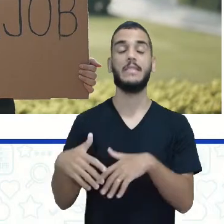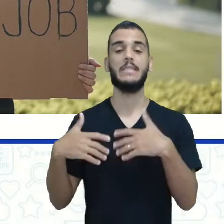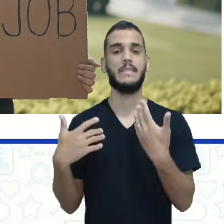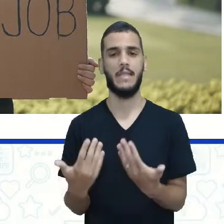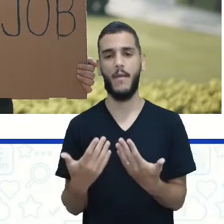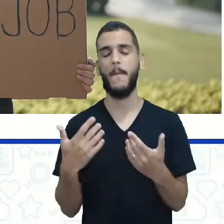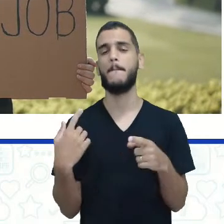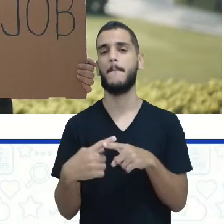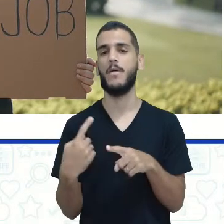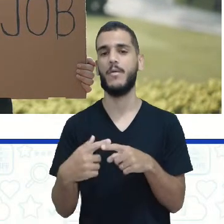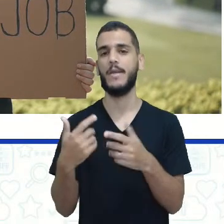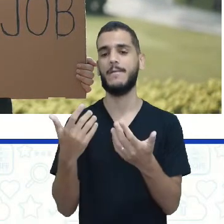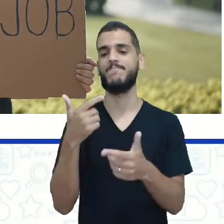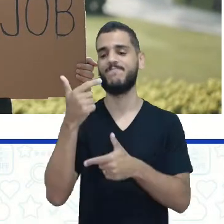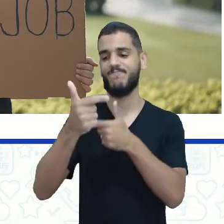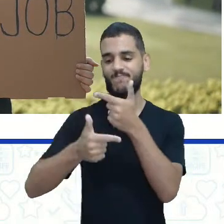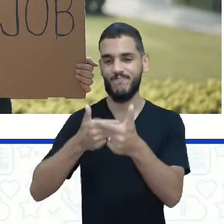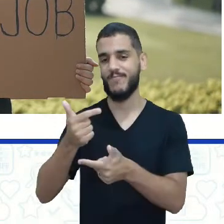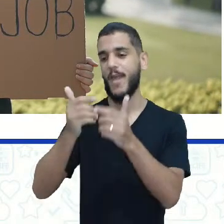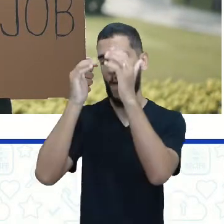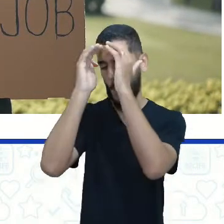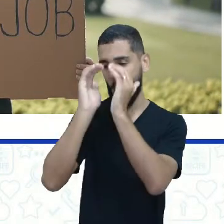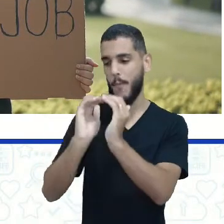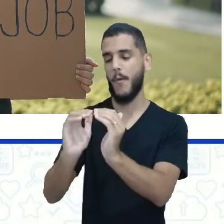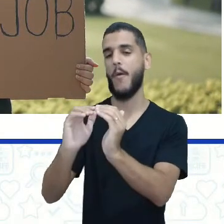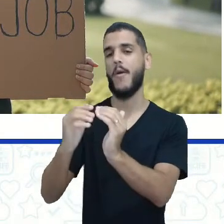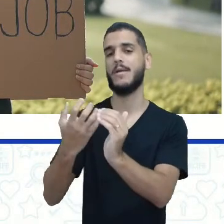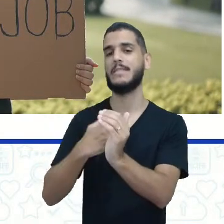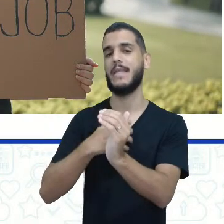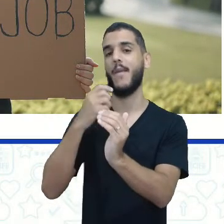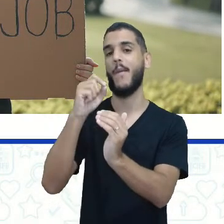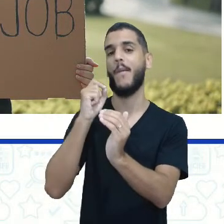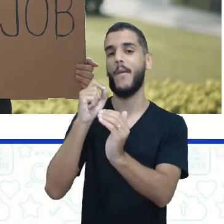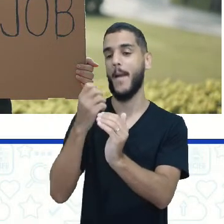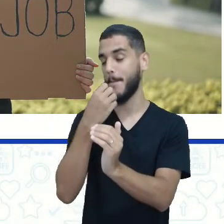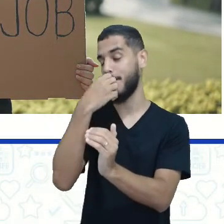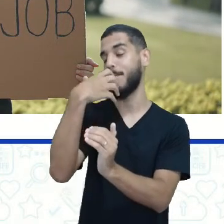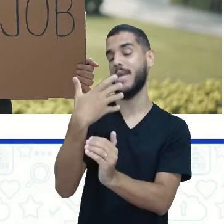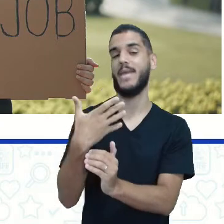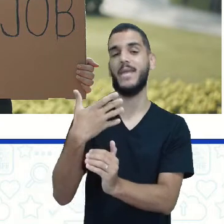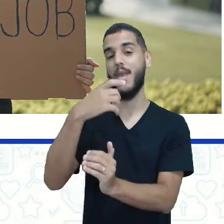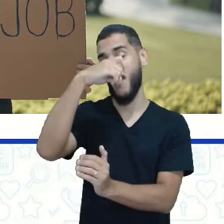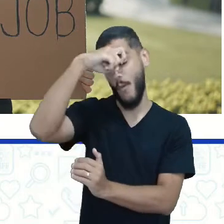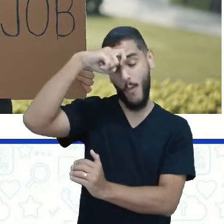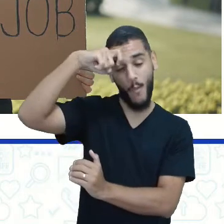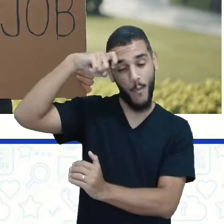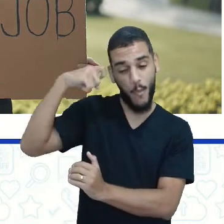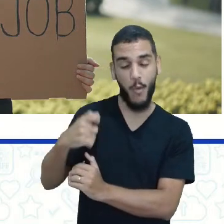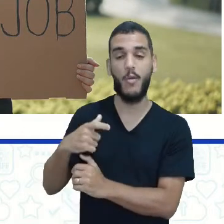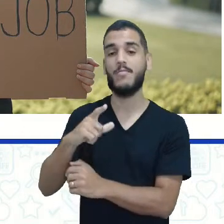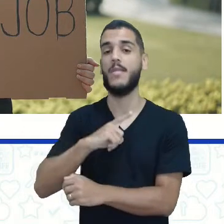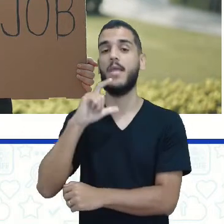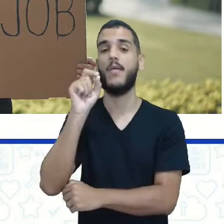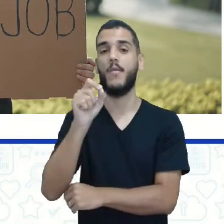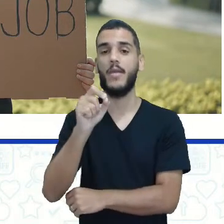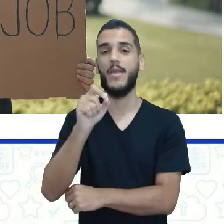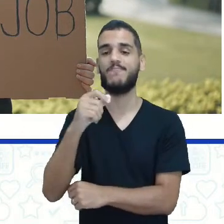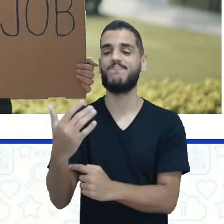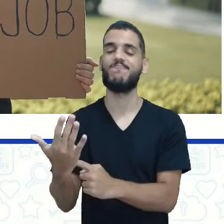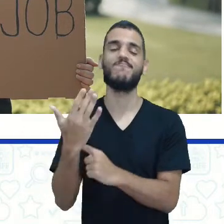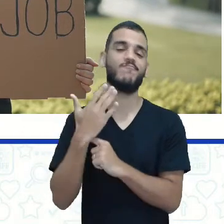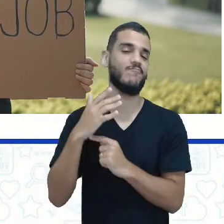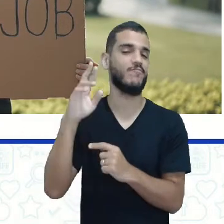o trabalho, não é? O fruto do nosso trabalho, o suor do nosso trabalho, que nós temos o nosso